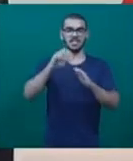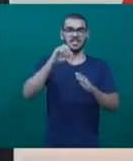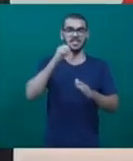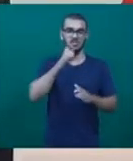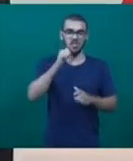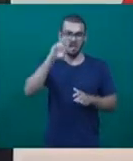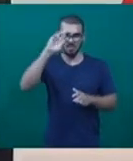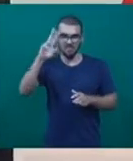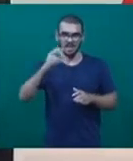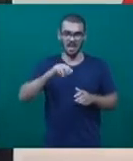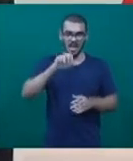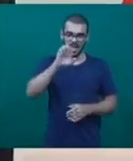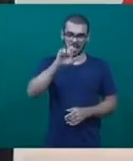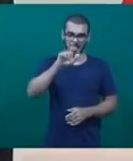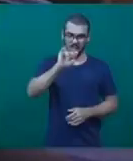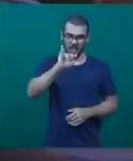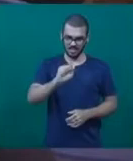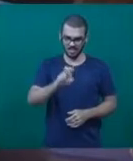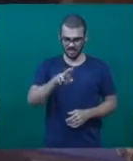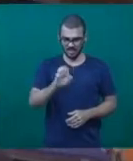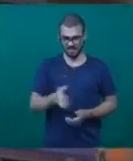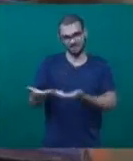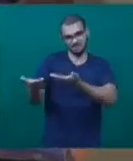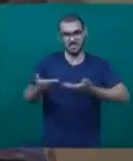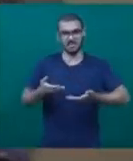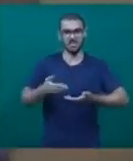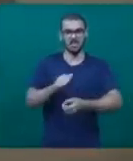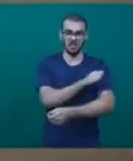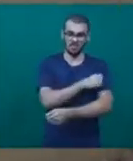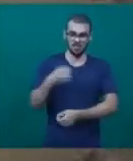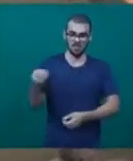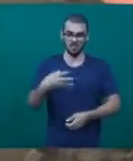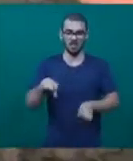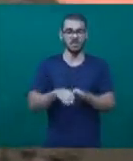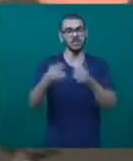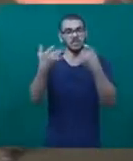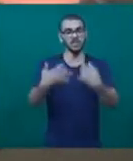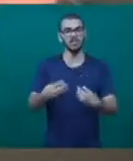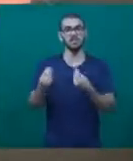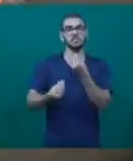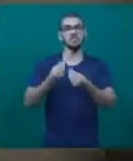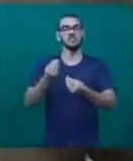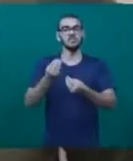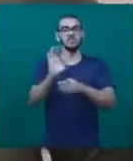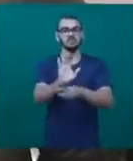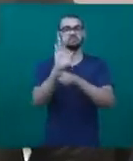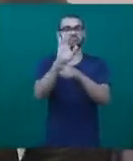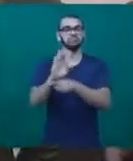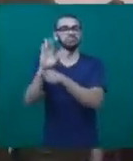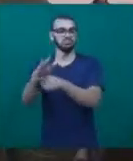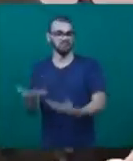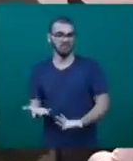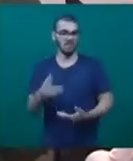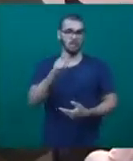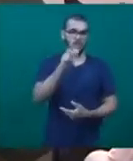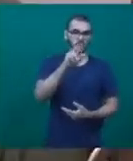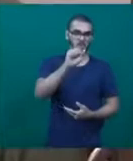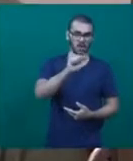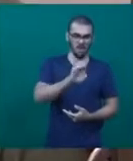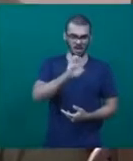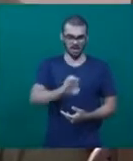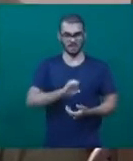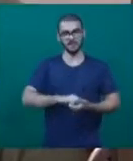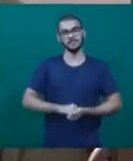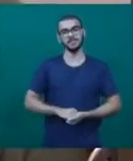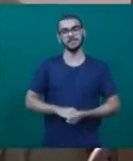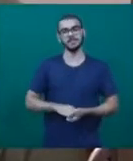Elaine Saraiva, deu boas-vindas aos ingressantes e falou sobre os serviços e bolsas de auxílio oferecidas pela PROAI. Nós